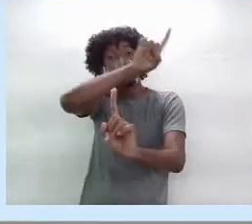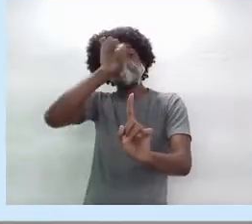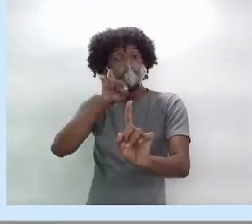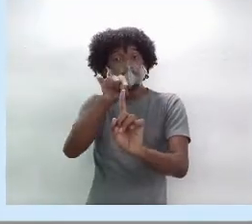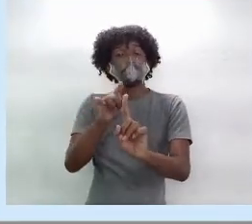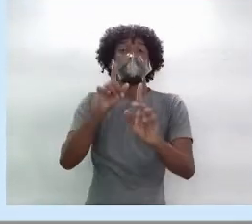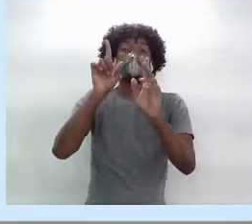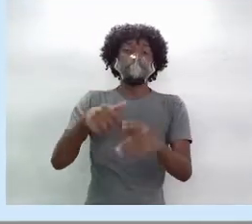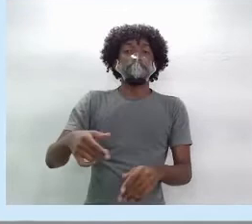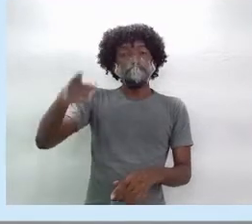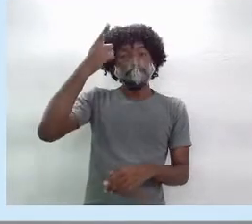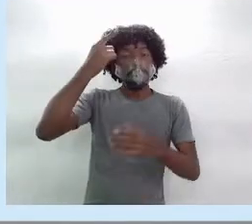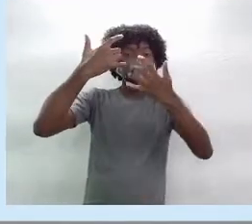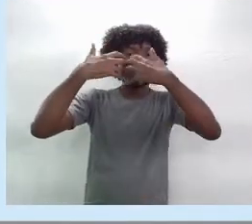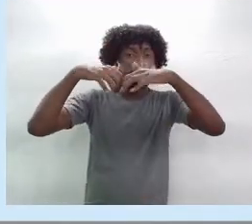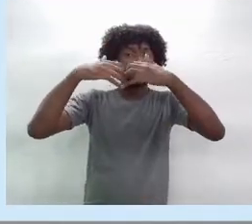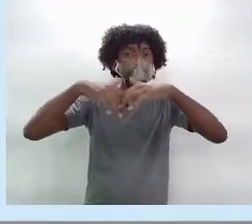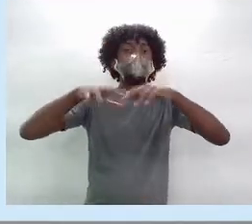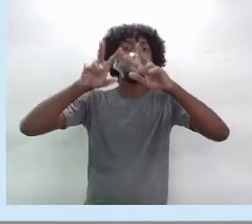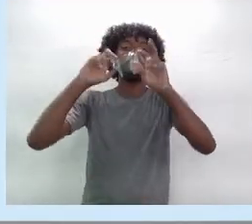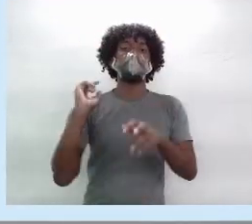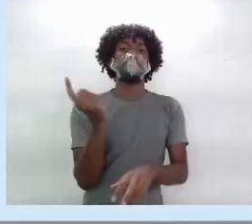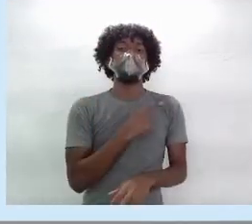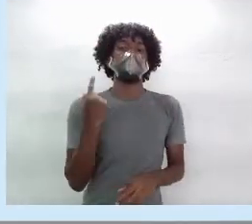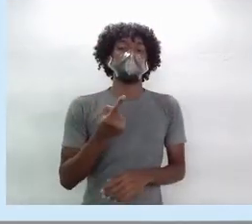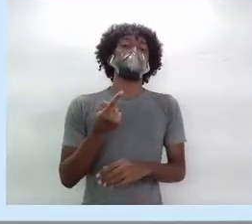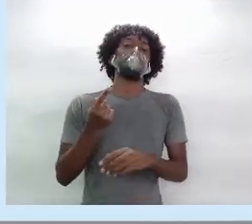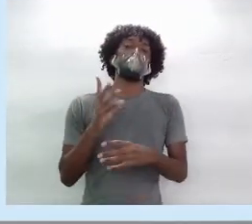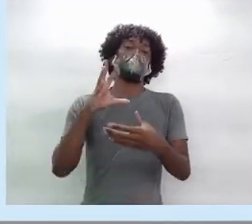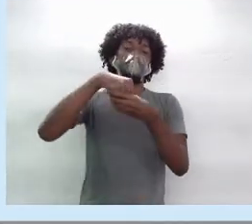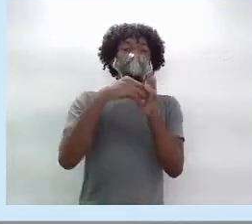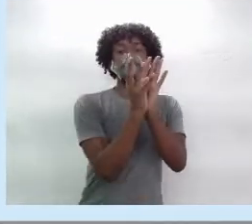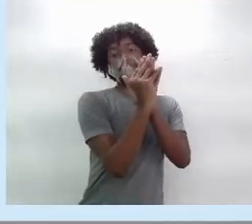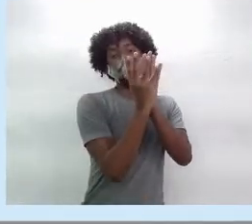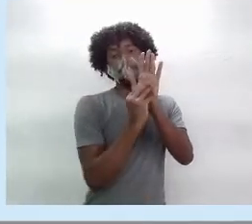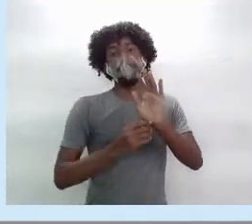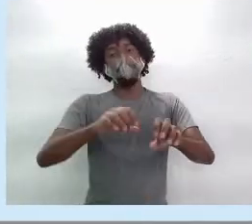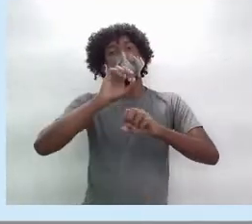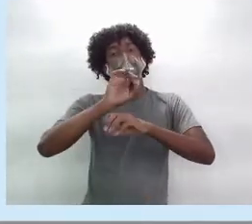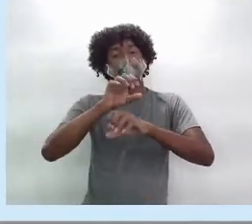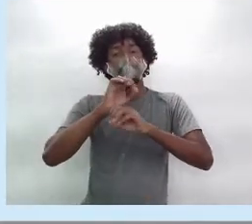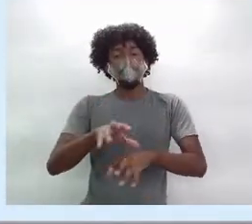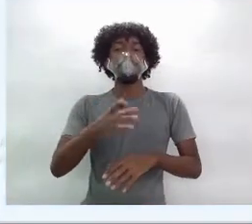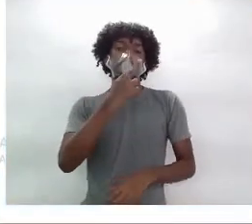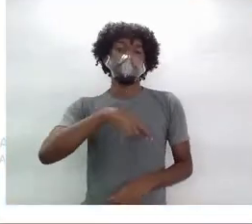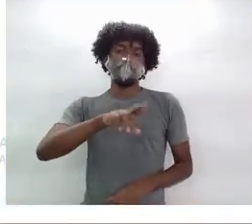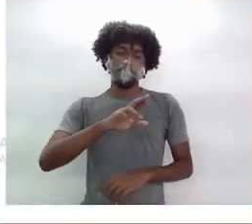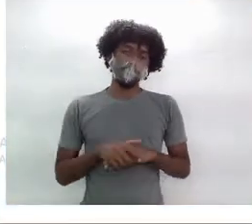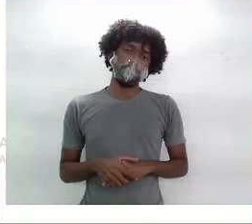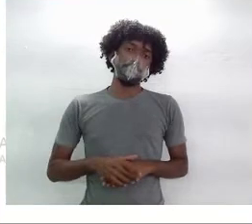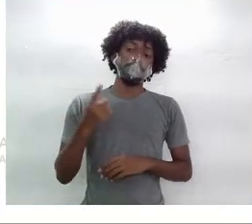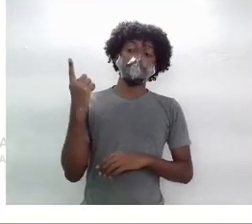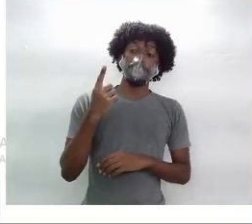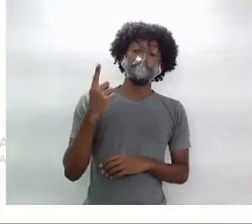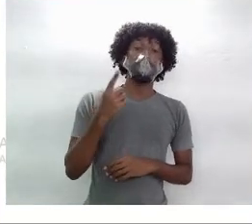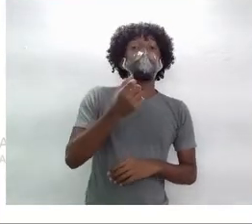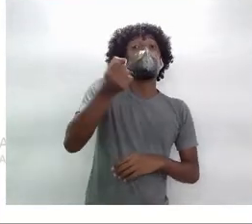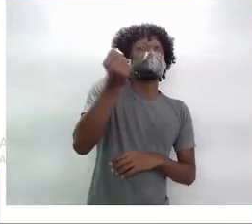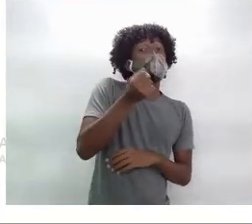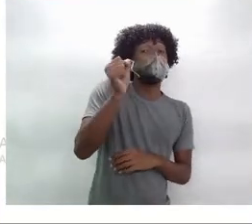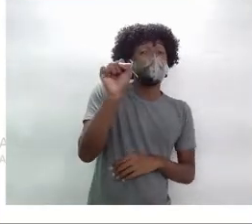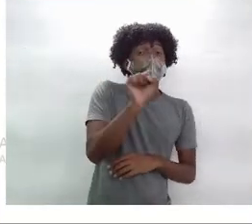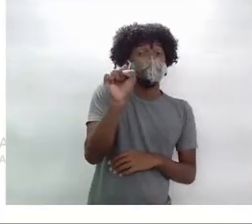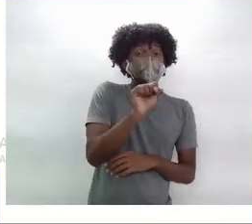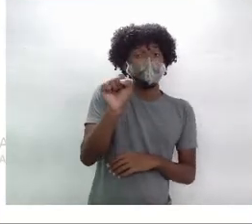das reflexões do nosso componente, do ensino religioso. No 8º encontro, nós observamos o quê?